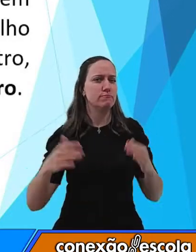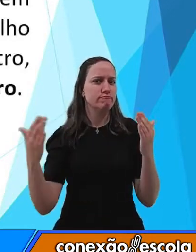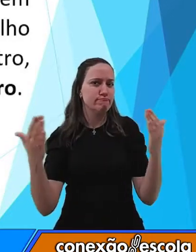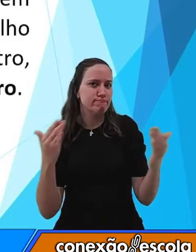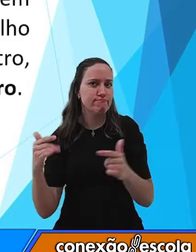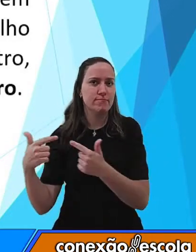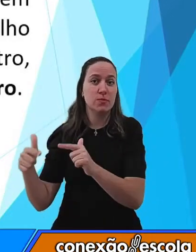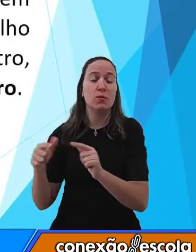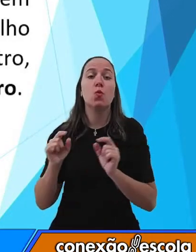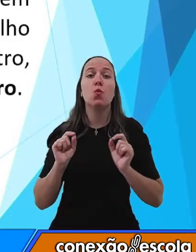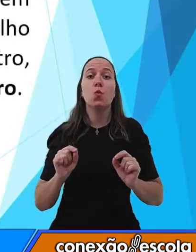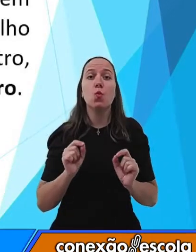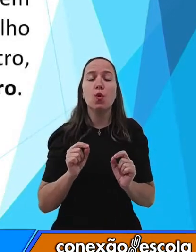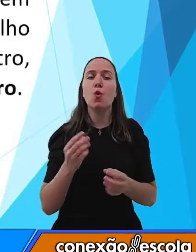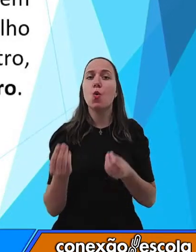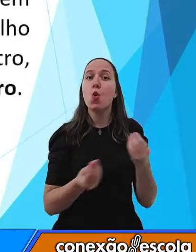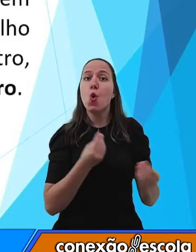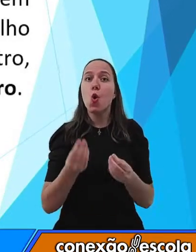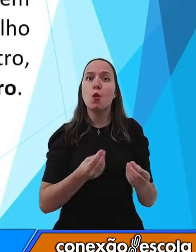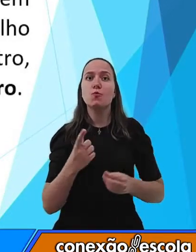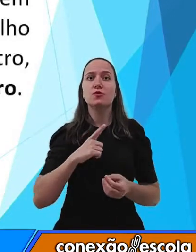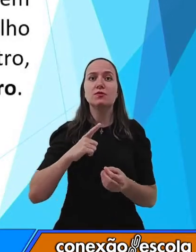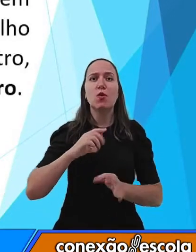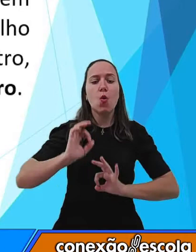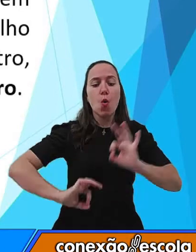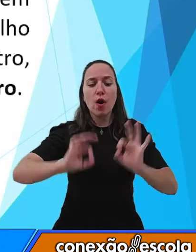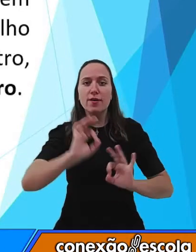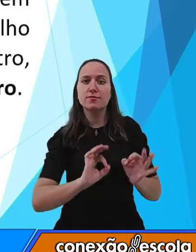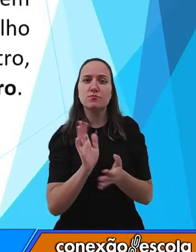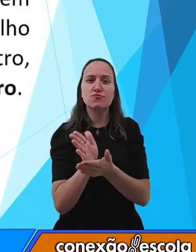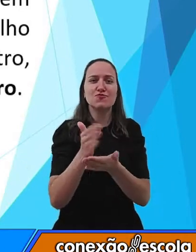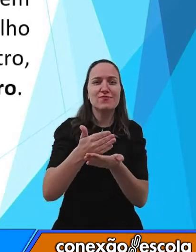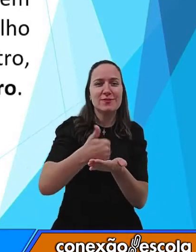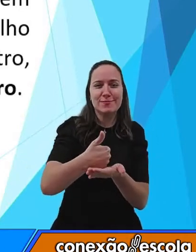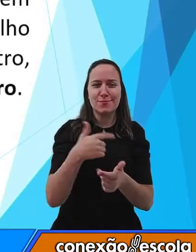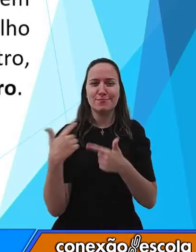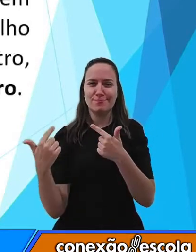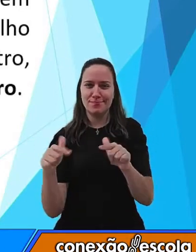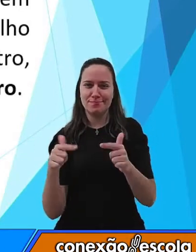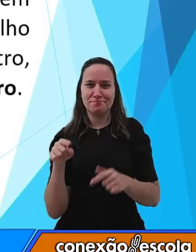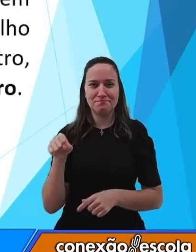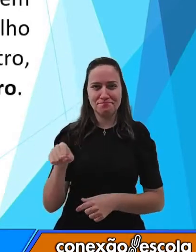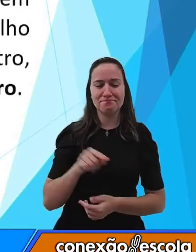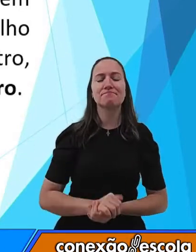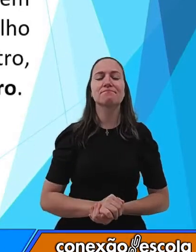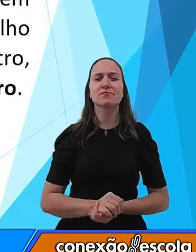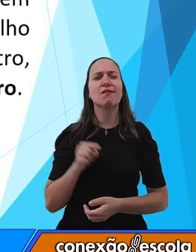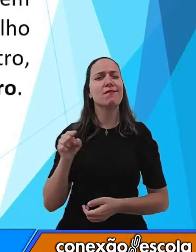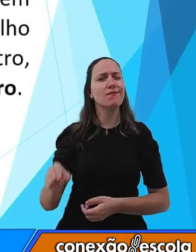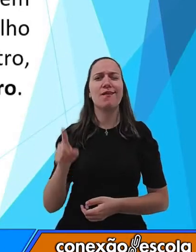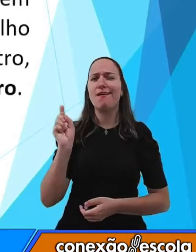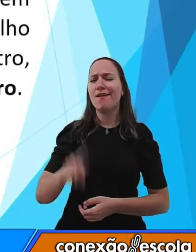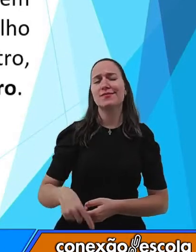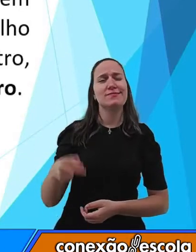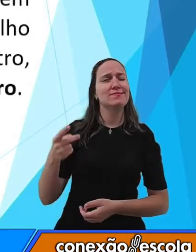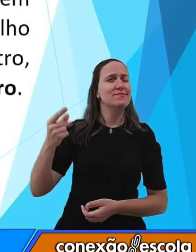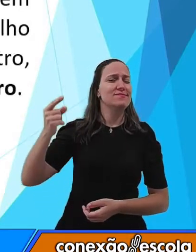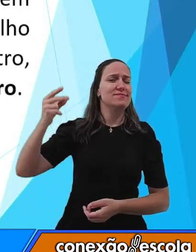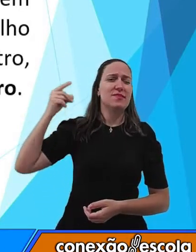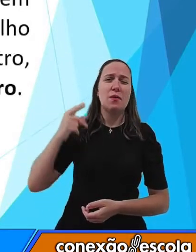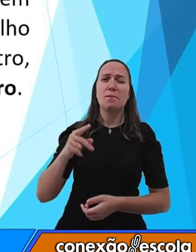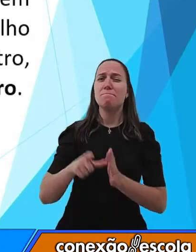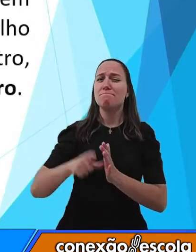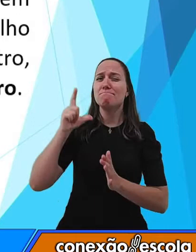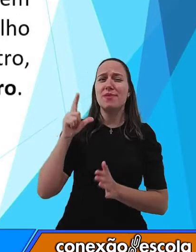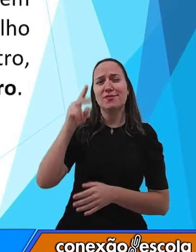trabalho é a questão da divisão do trabalho. A divisão do trabalho existe desde a pré-história.